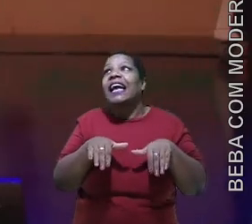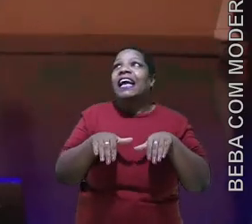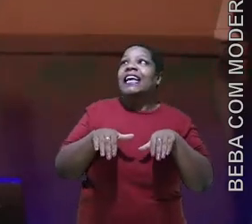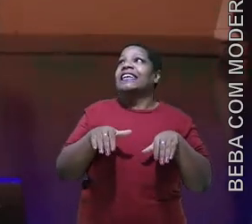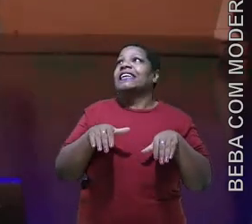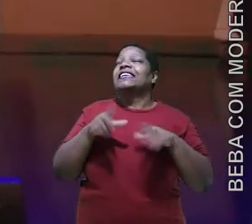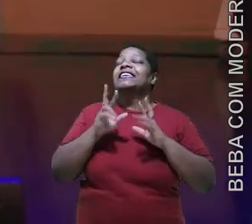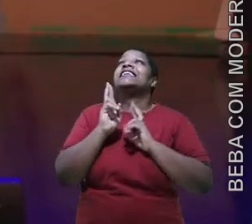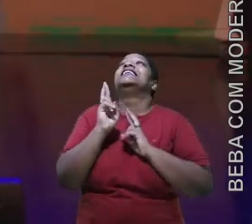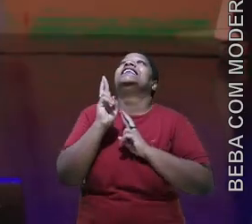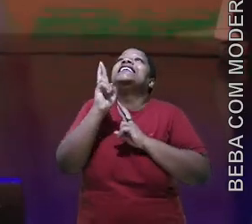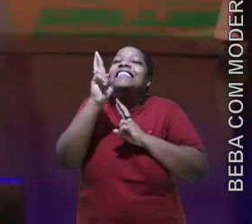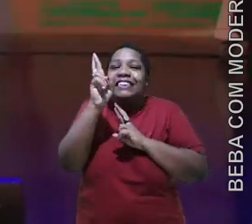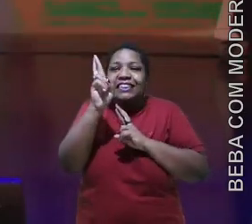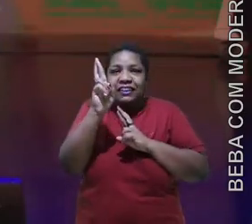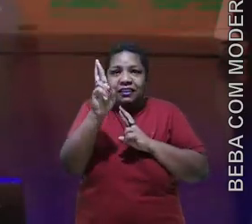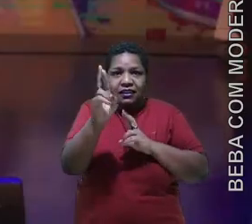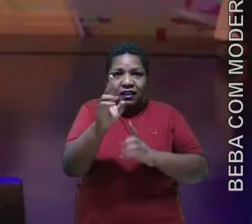fazer